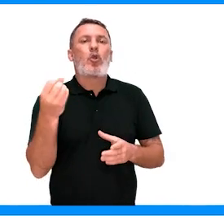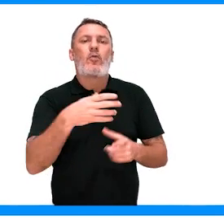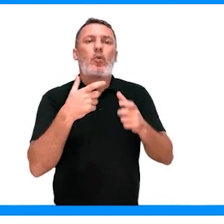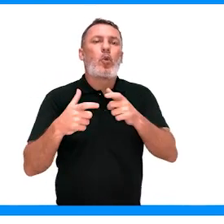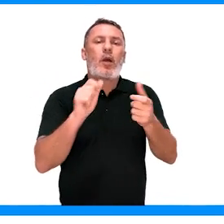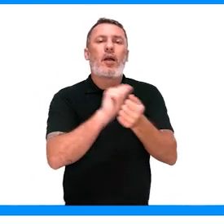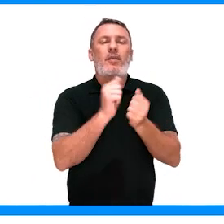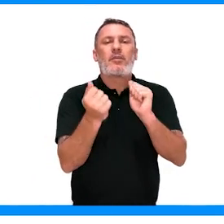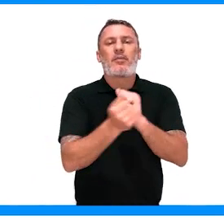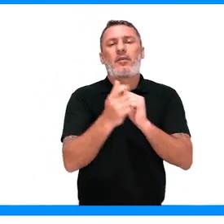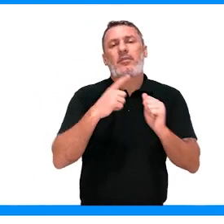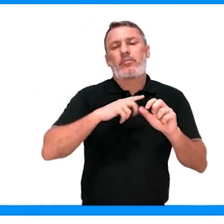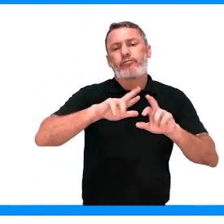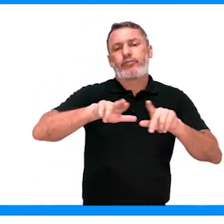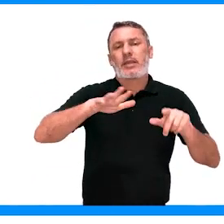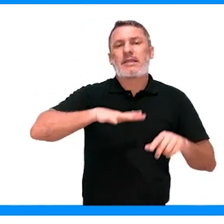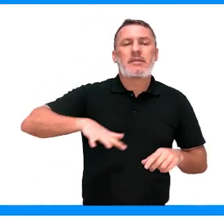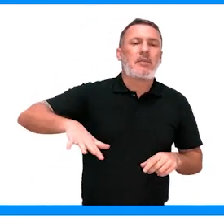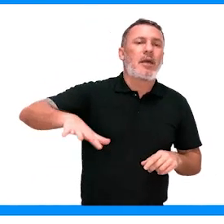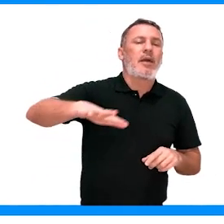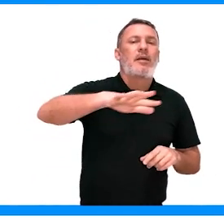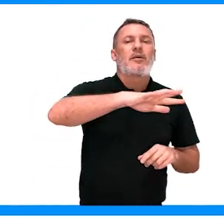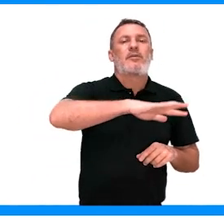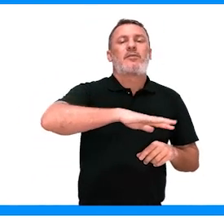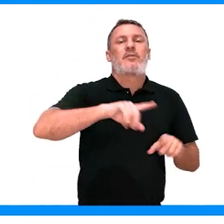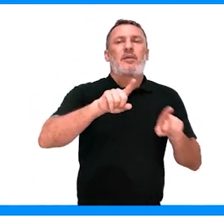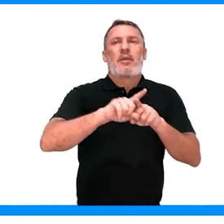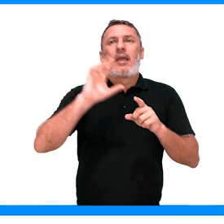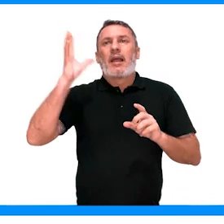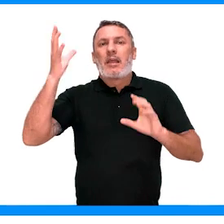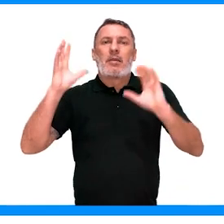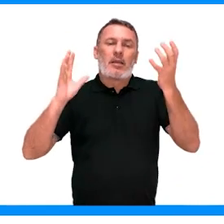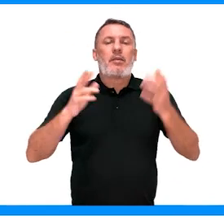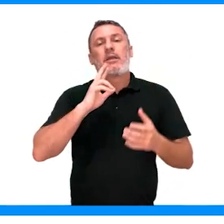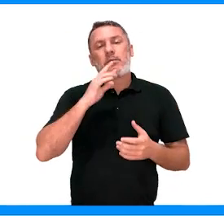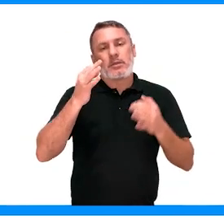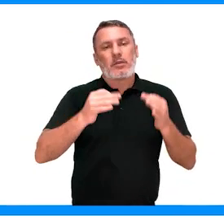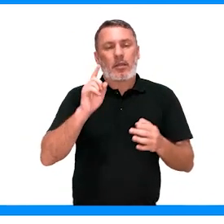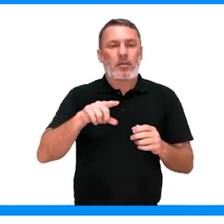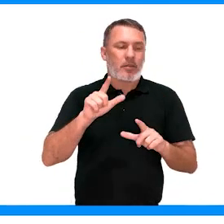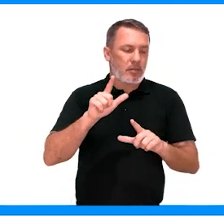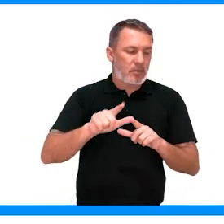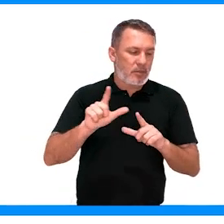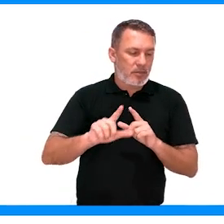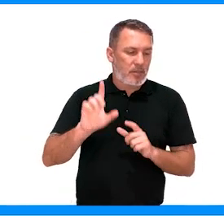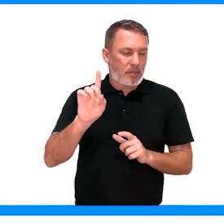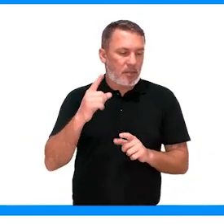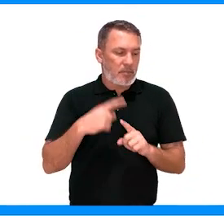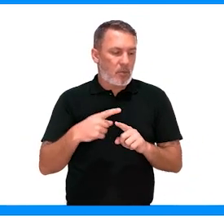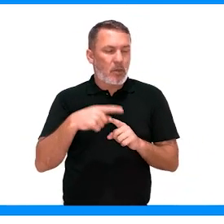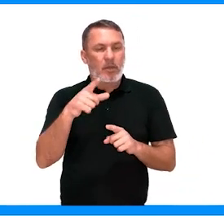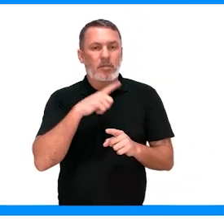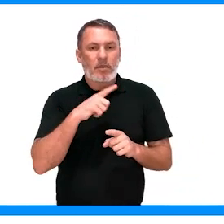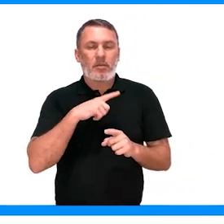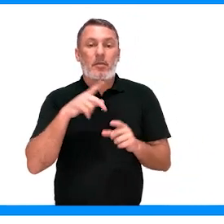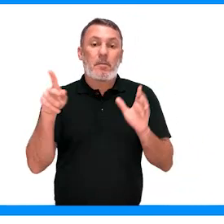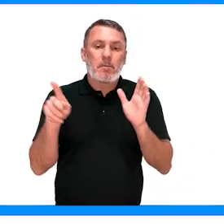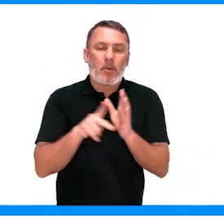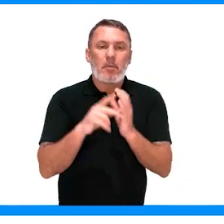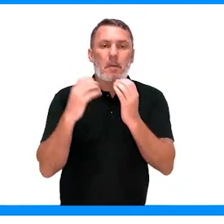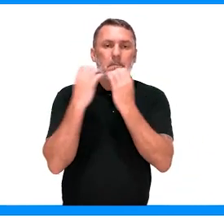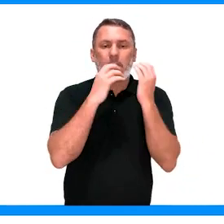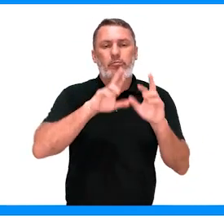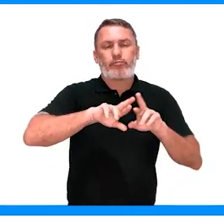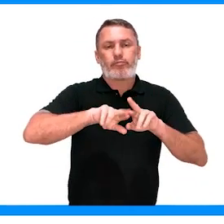variedades adaptáveis aos diversos espaços geográficos e climáticos. A resposta certa é a letra D, porque eles